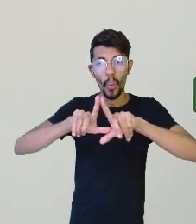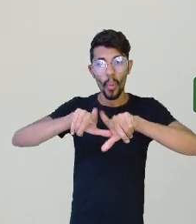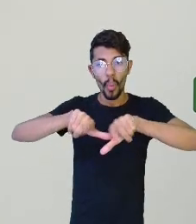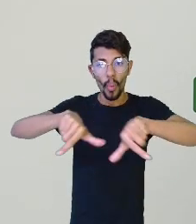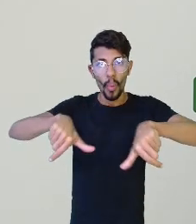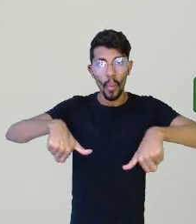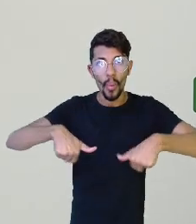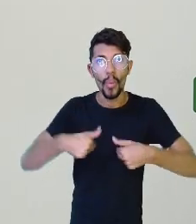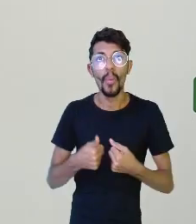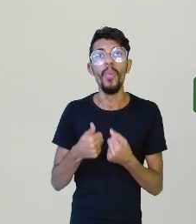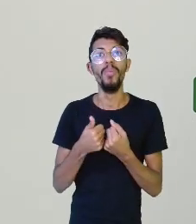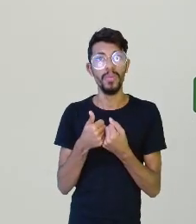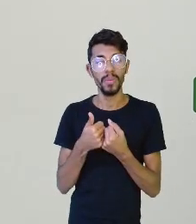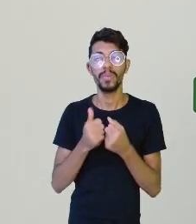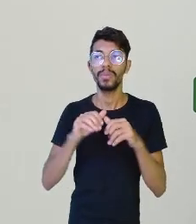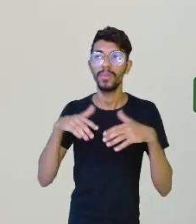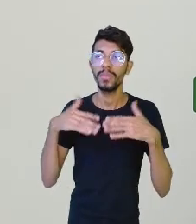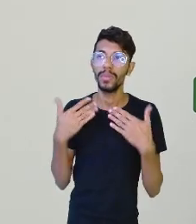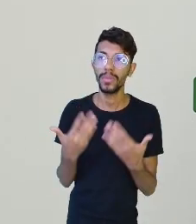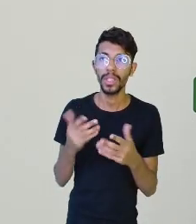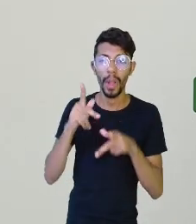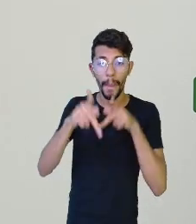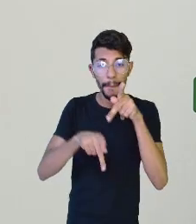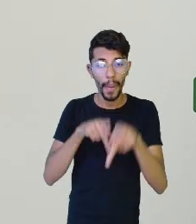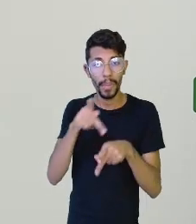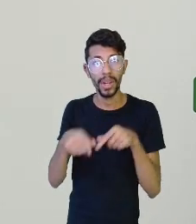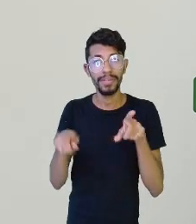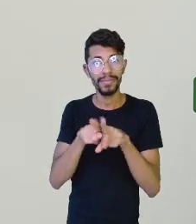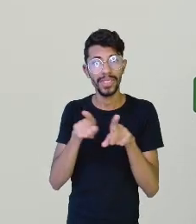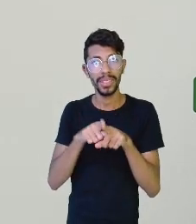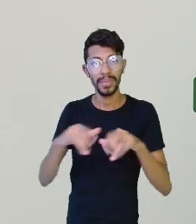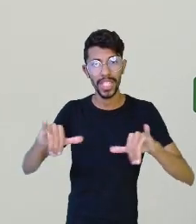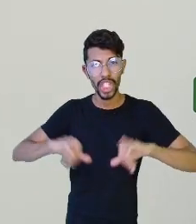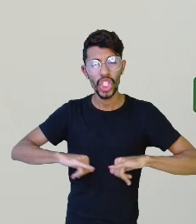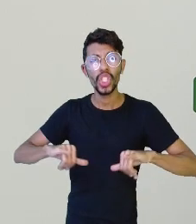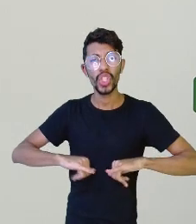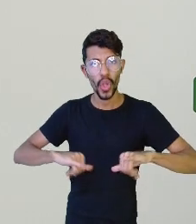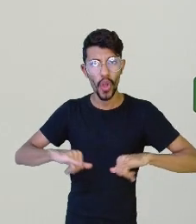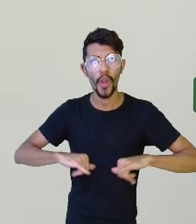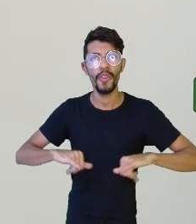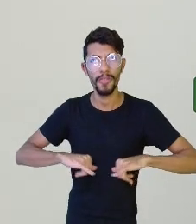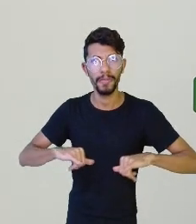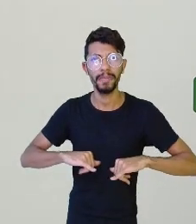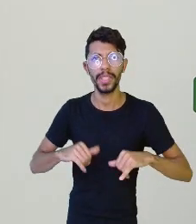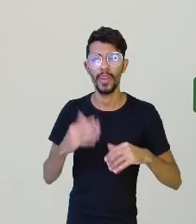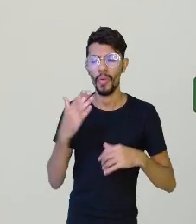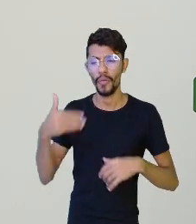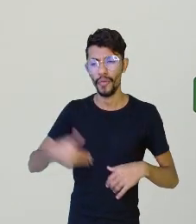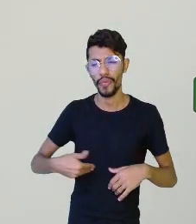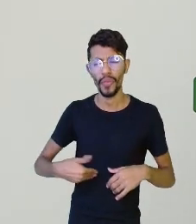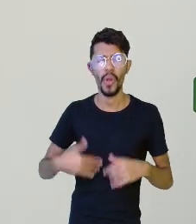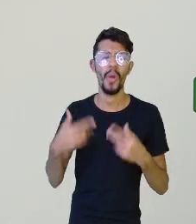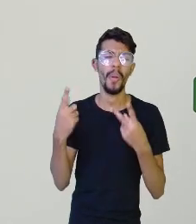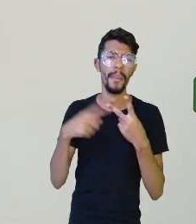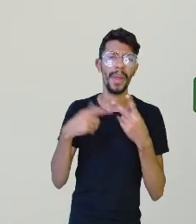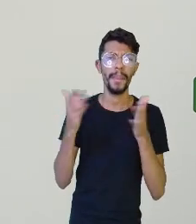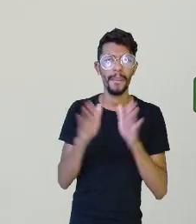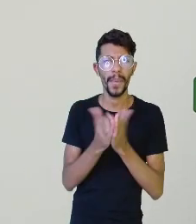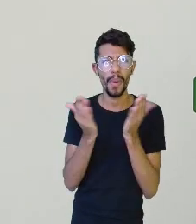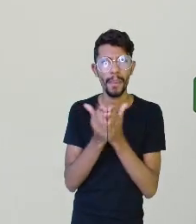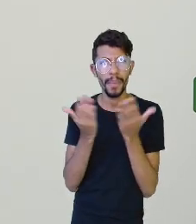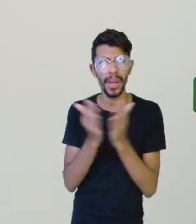Então, a população que vive naquele lugar ali termina sofrendo, sim, com a fome, com a pobreza, com a falta